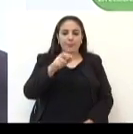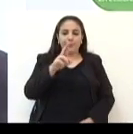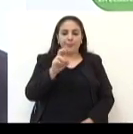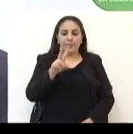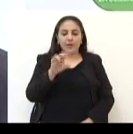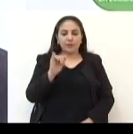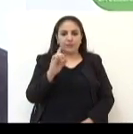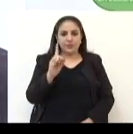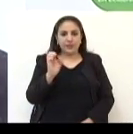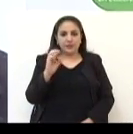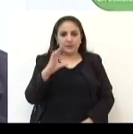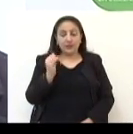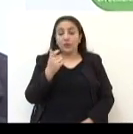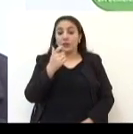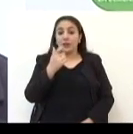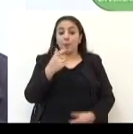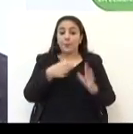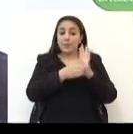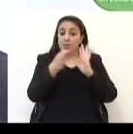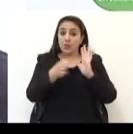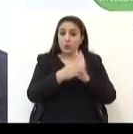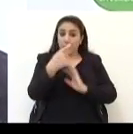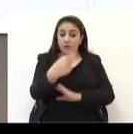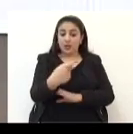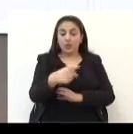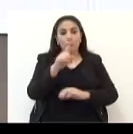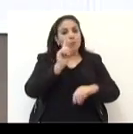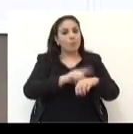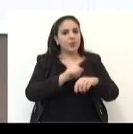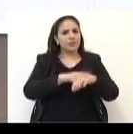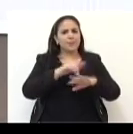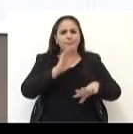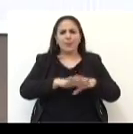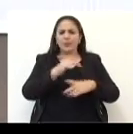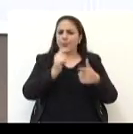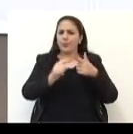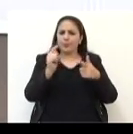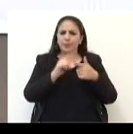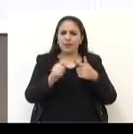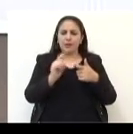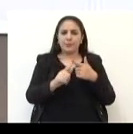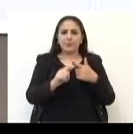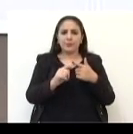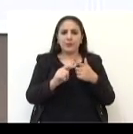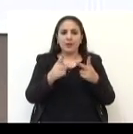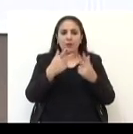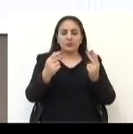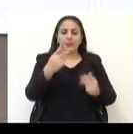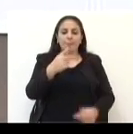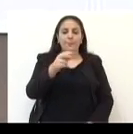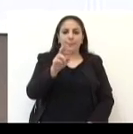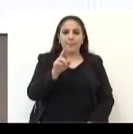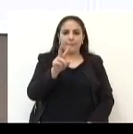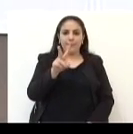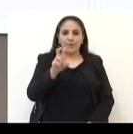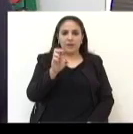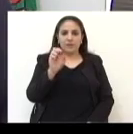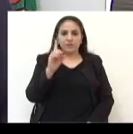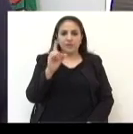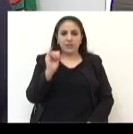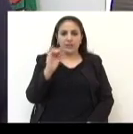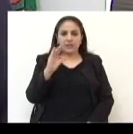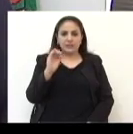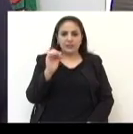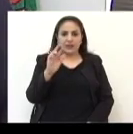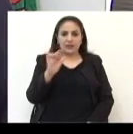previdenciário brasileiro. Na opinião do pedetista, no momento a maior discórdia é em torno do fator previdenciário.